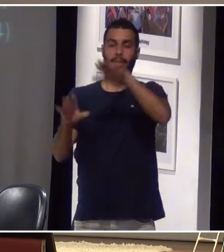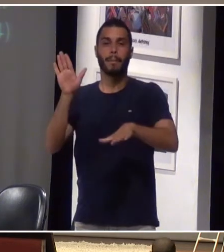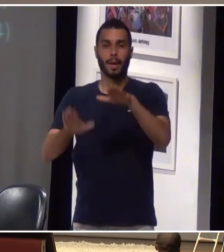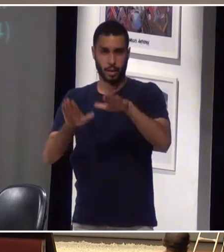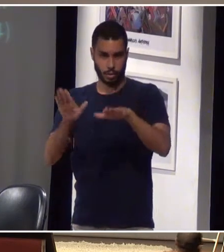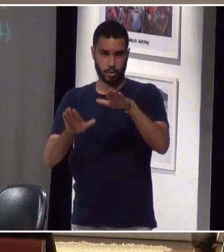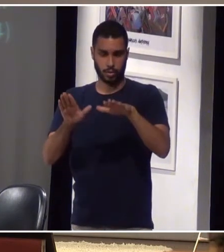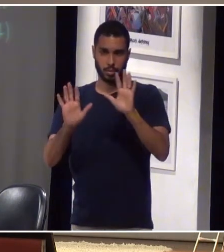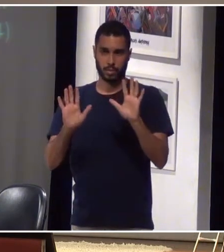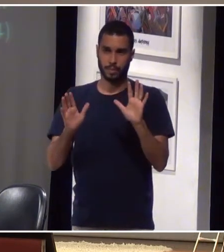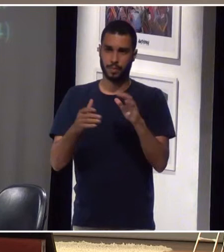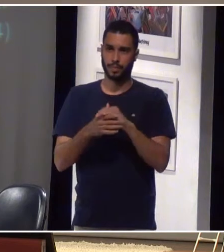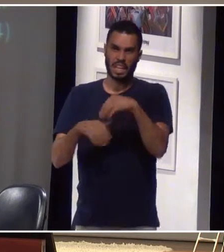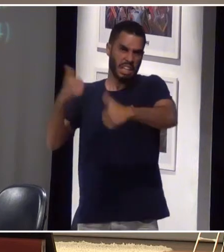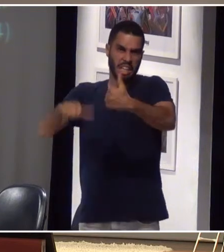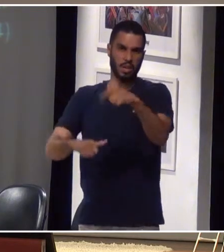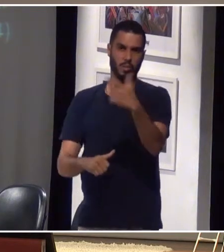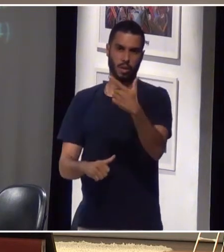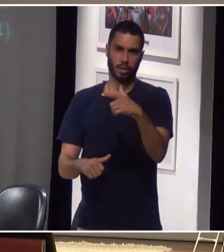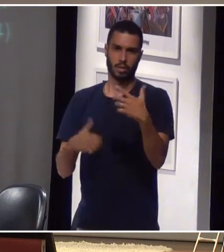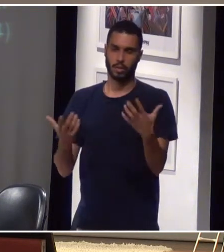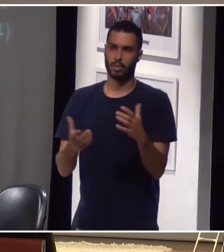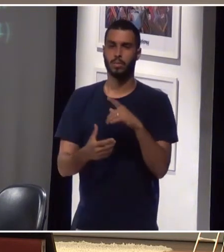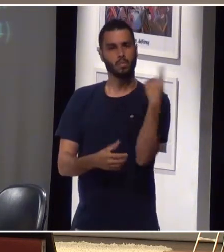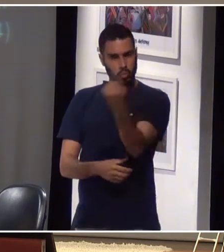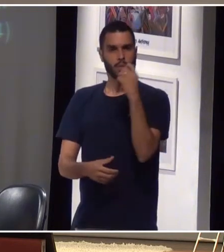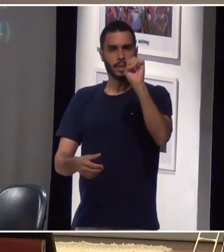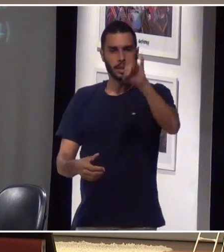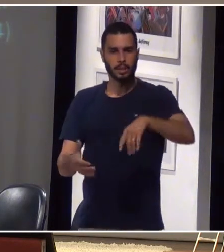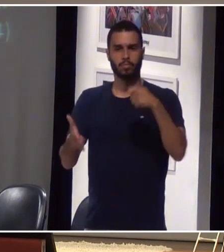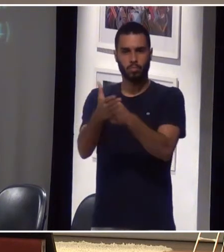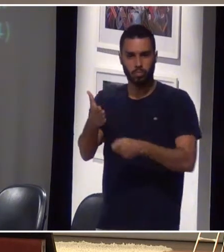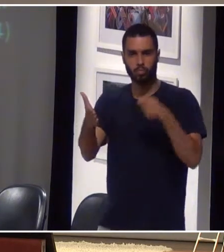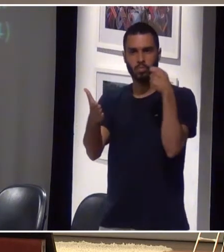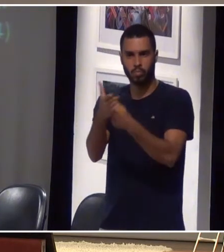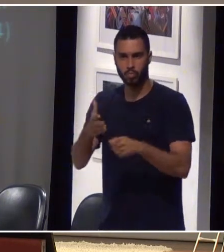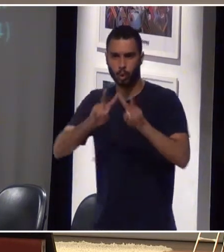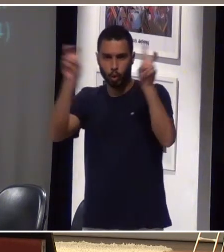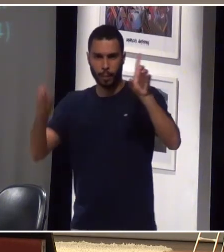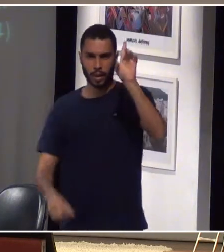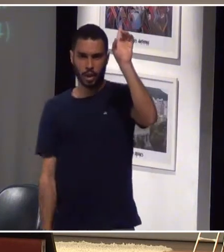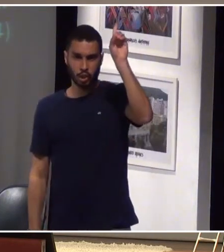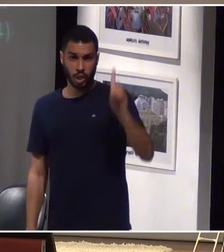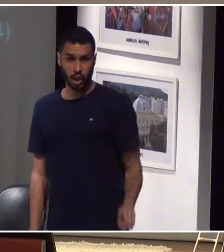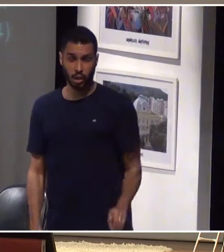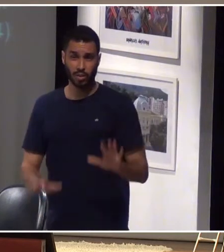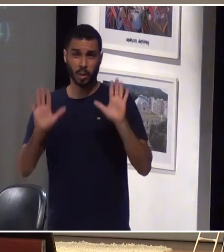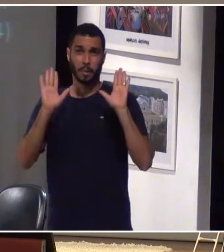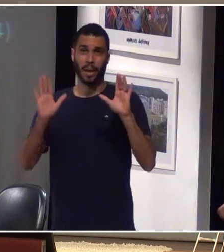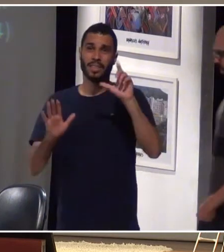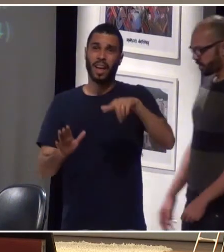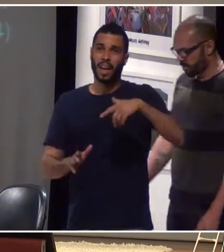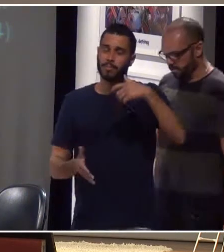não faz esse tipo de avaliação. Embora a gente milite, sim, por direitos, mas a nossa questão é muito